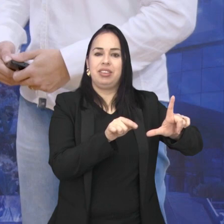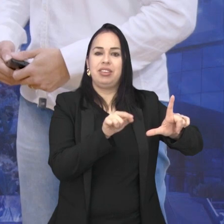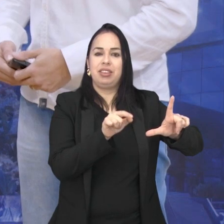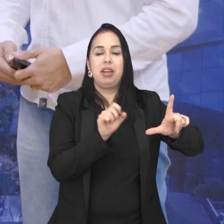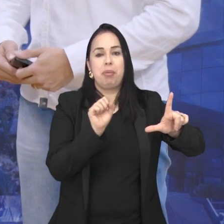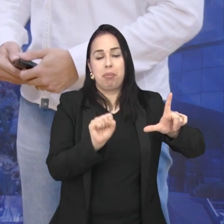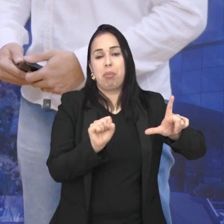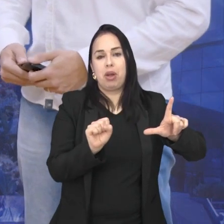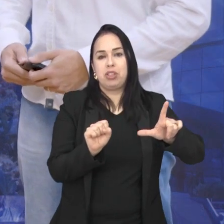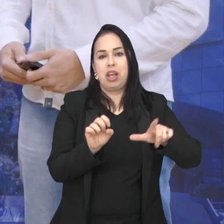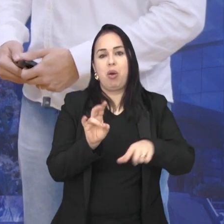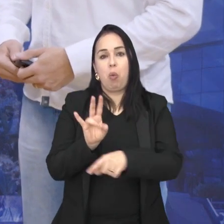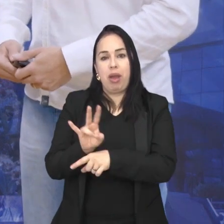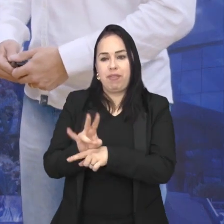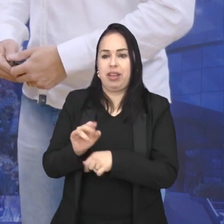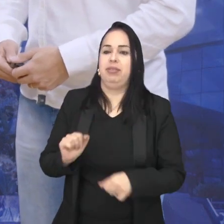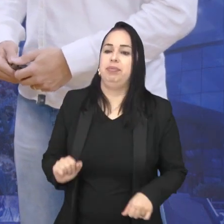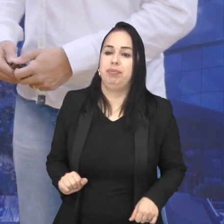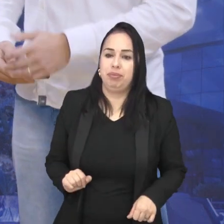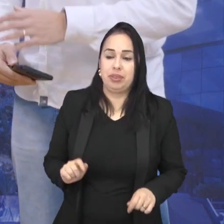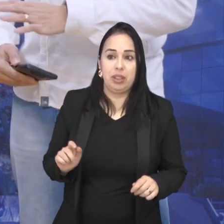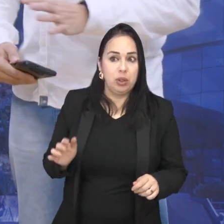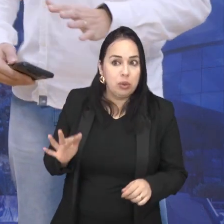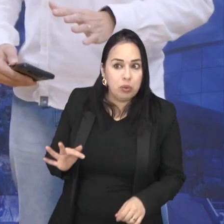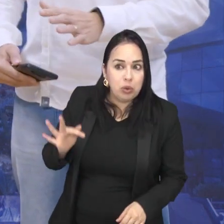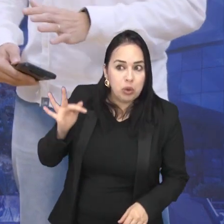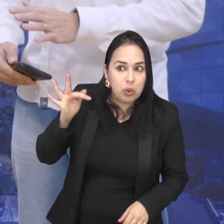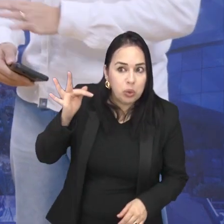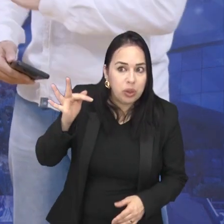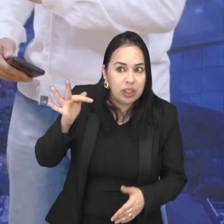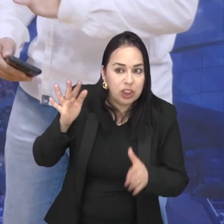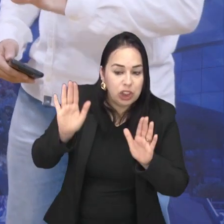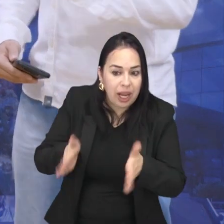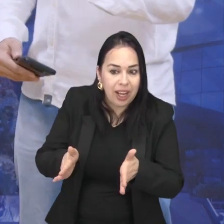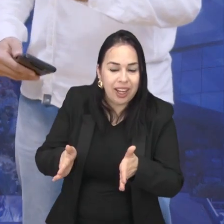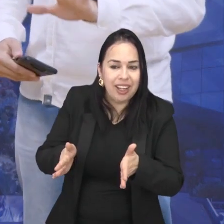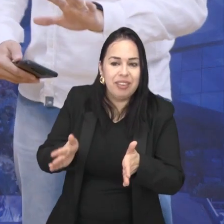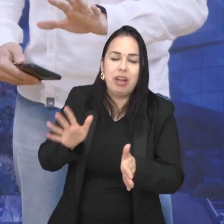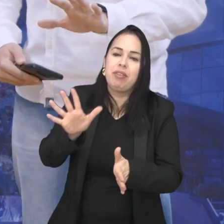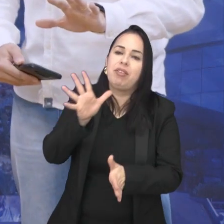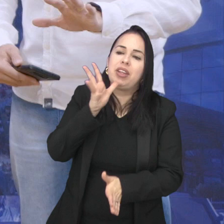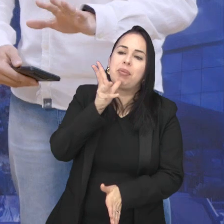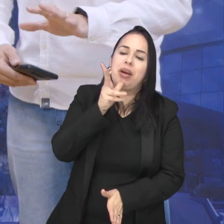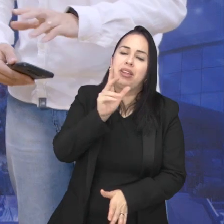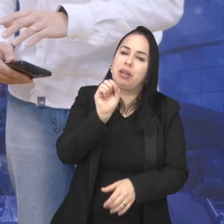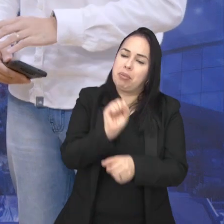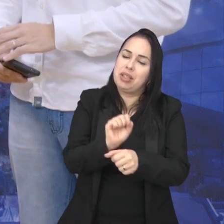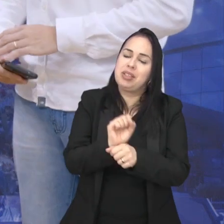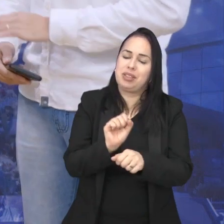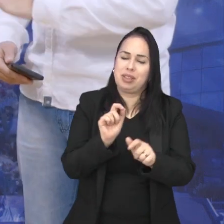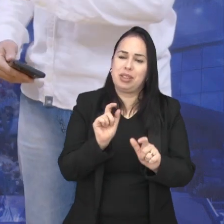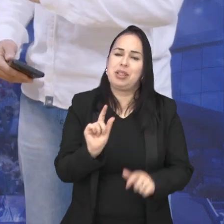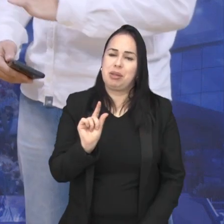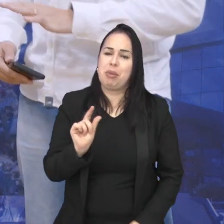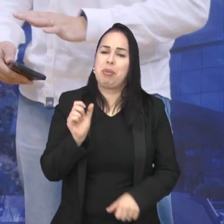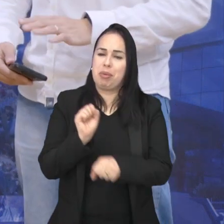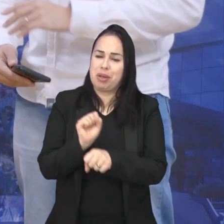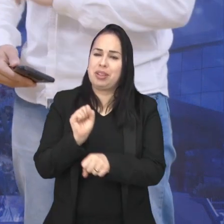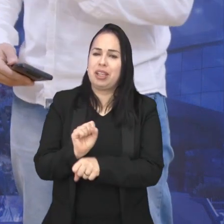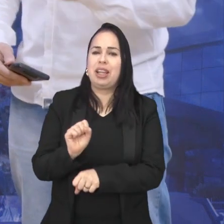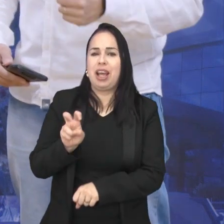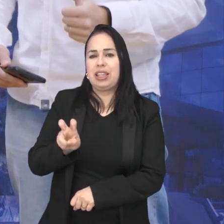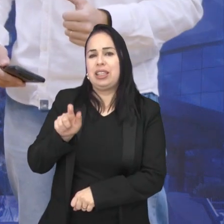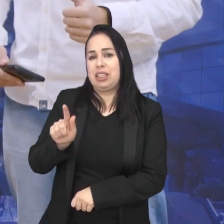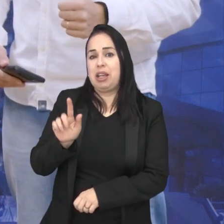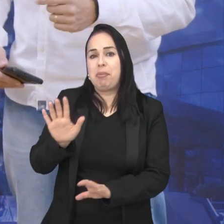ser pode ser a central da sua casa. E o futuro está chegando, mas vai demorar um pouco ainda, pessoal. Tem que esperar um pouco, o